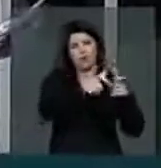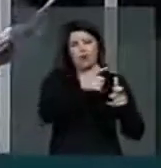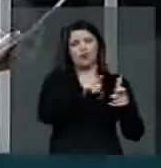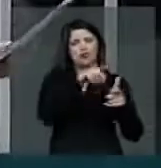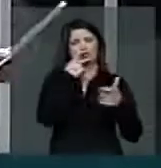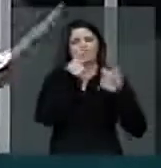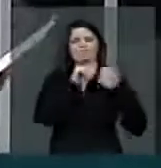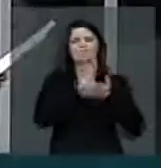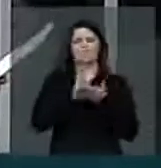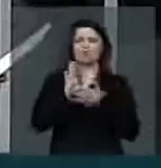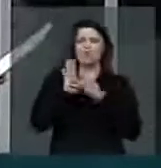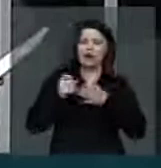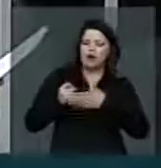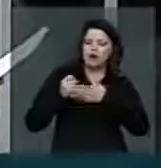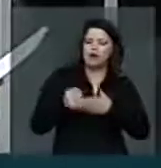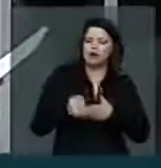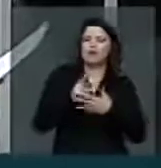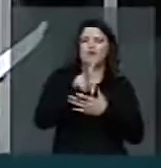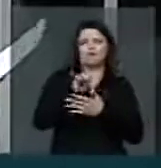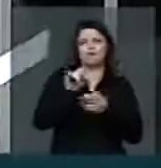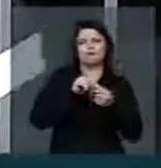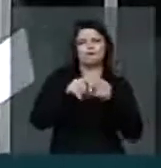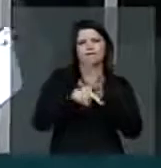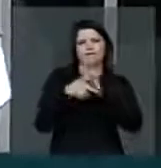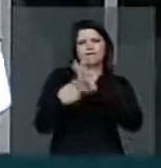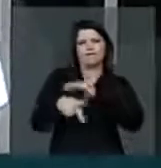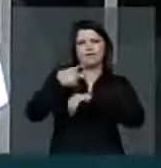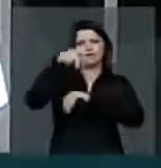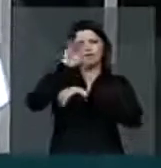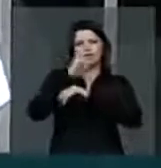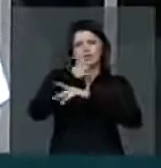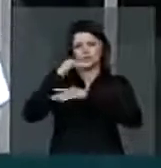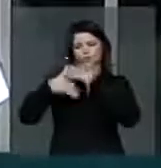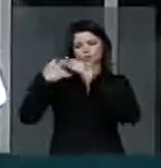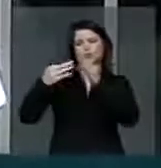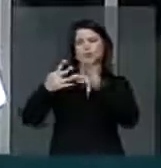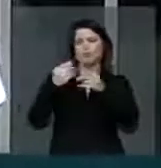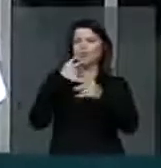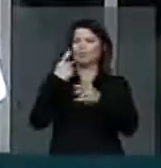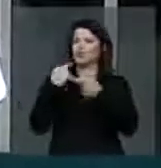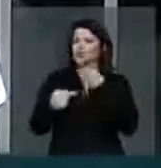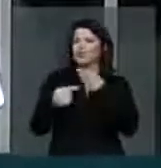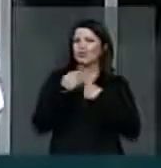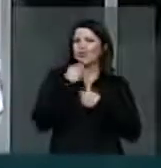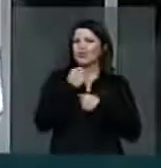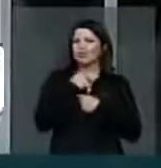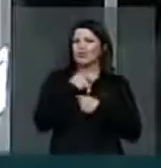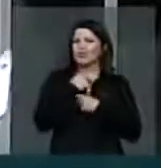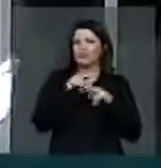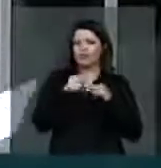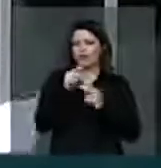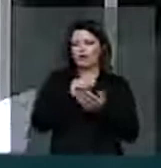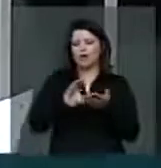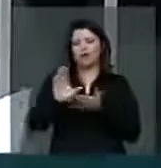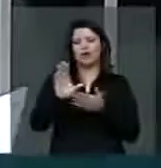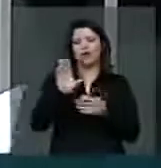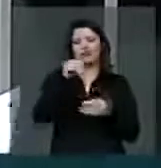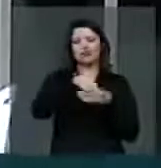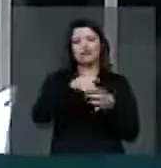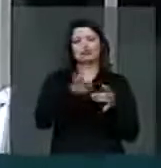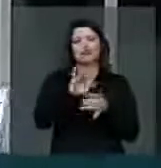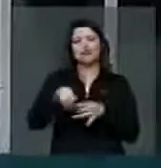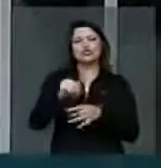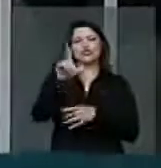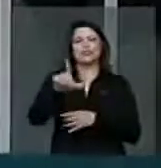nós vamos fazer com que o país consiga avançar. Não dá apenas para nós destinarmos financiamentos com